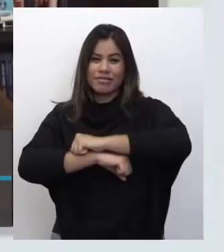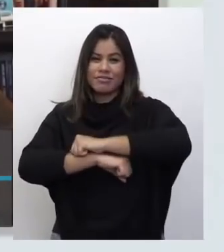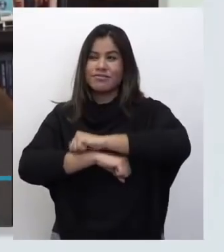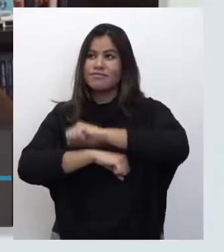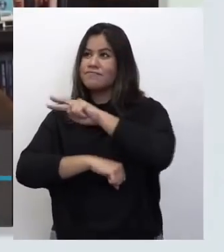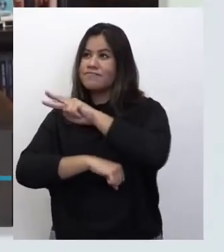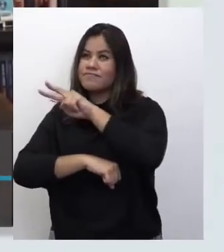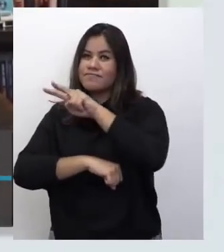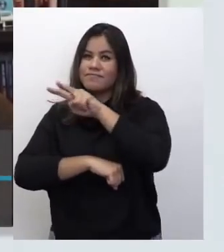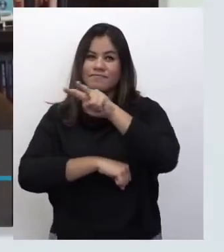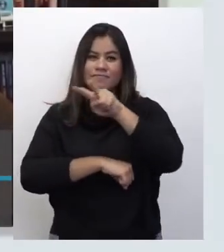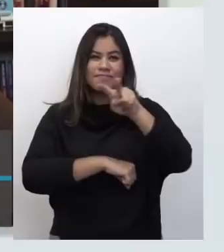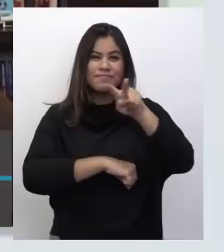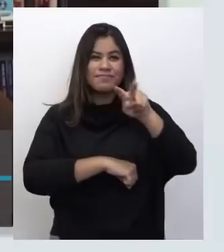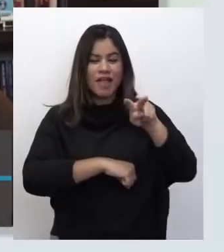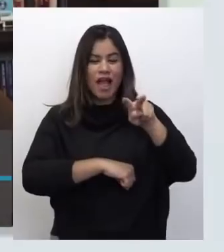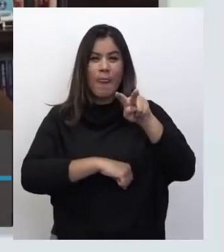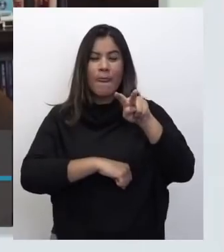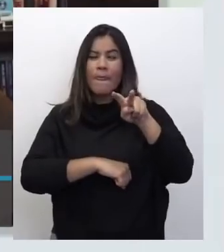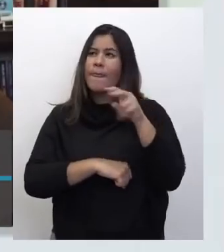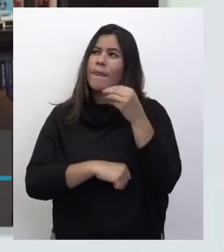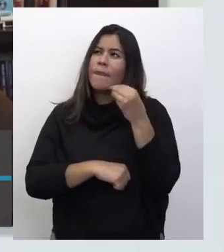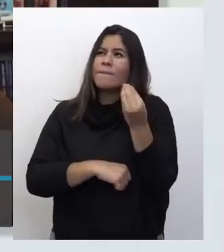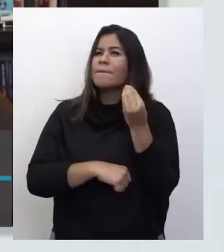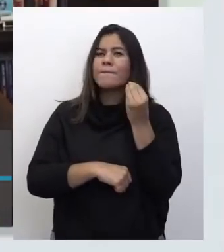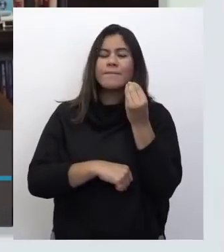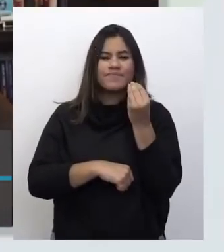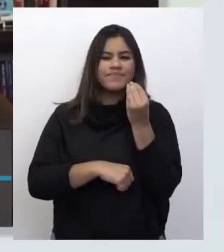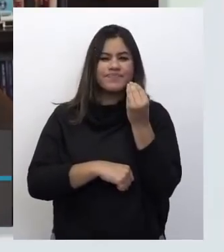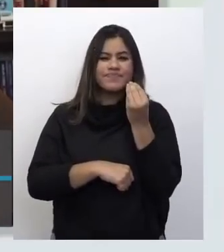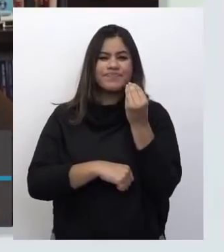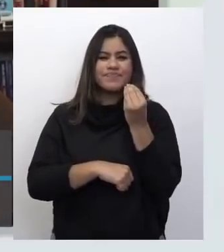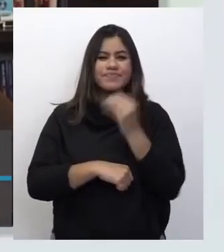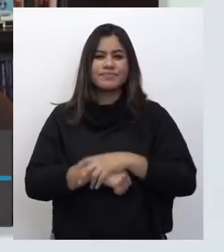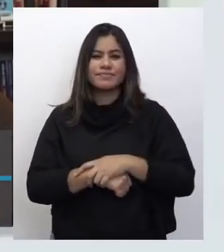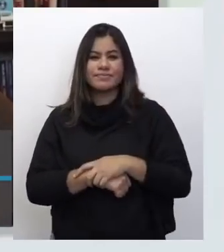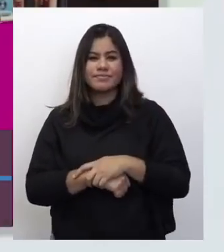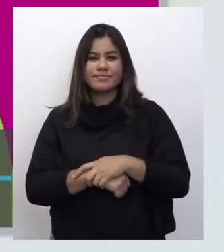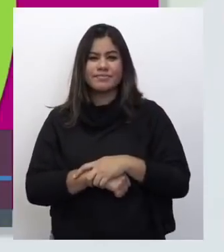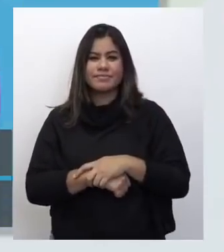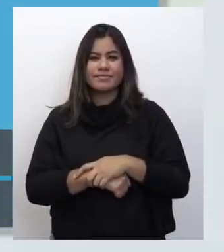fora, como será que seria a vista da nossa janela? Vamos pensar nisso um